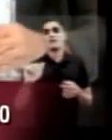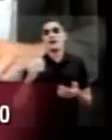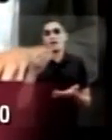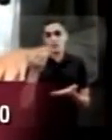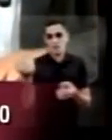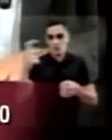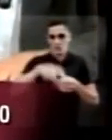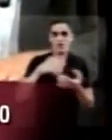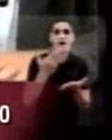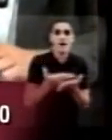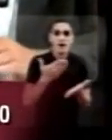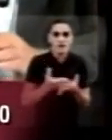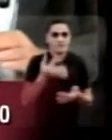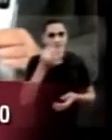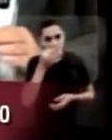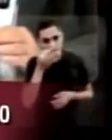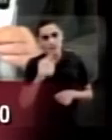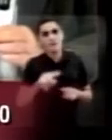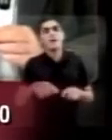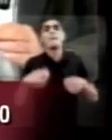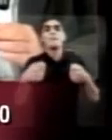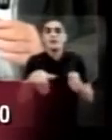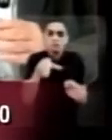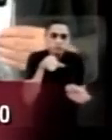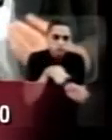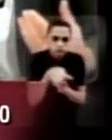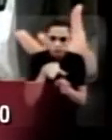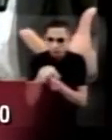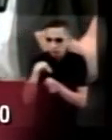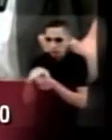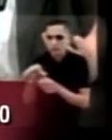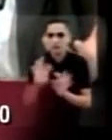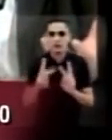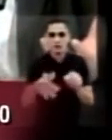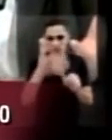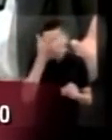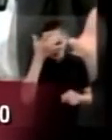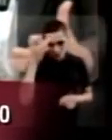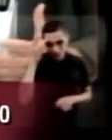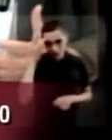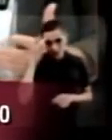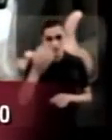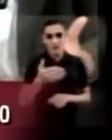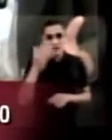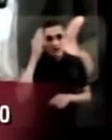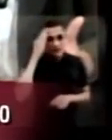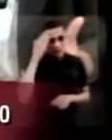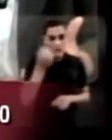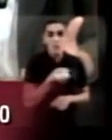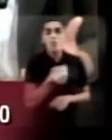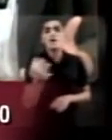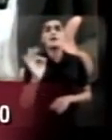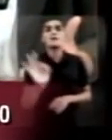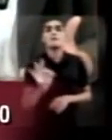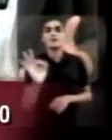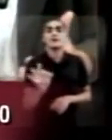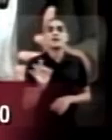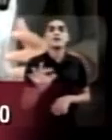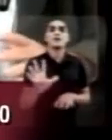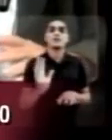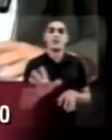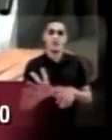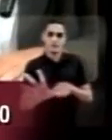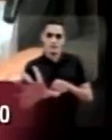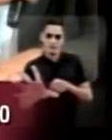pessoal no sentido de quantos de porcentagem deles estão ou não contaminados.